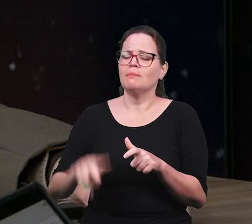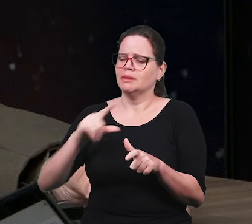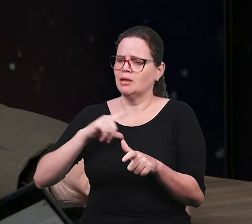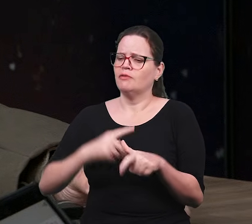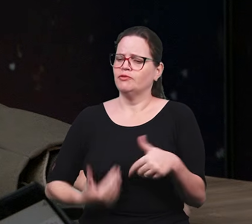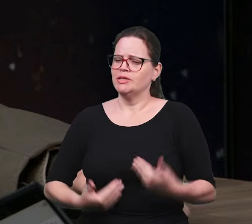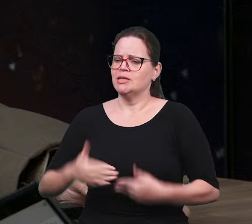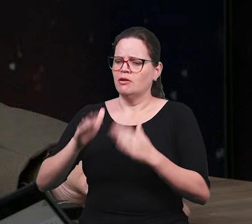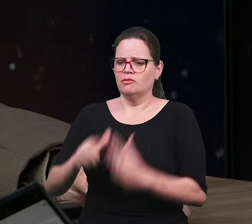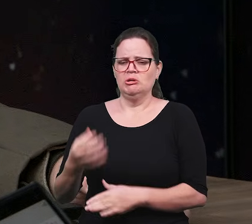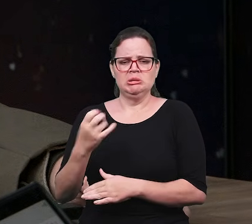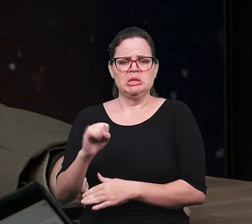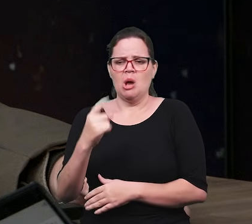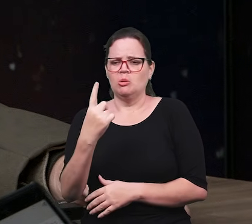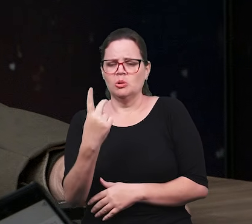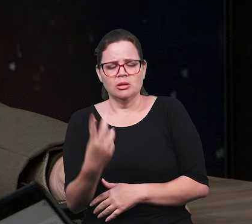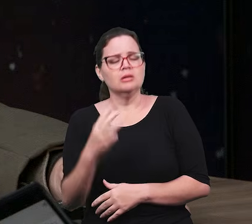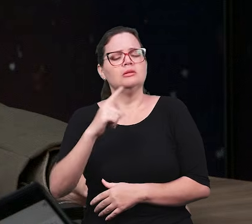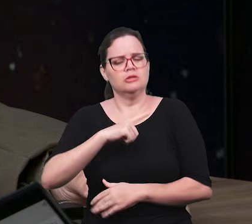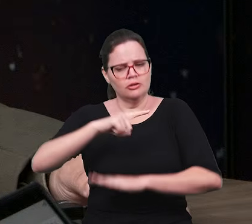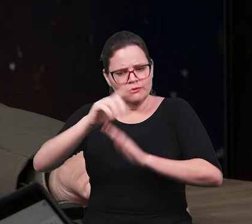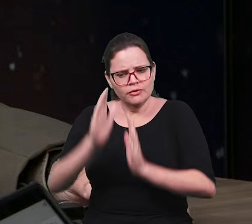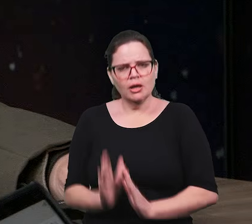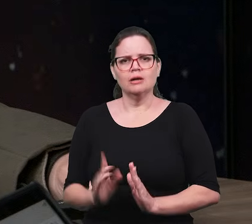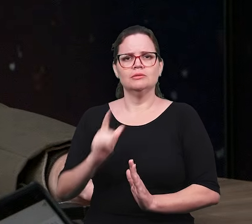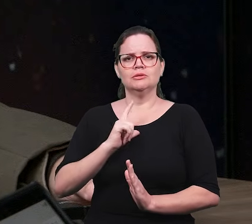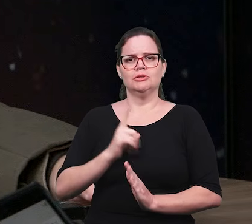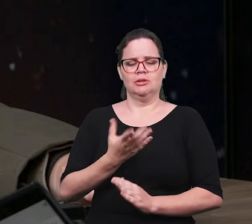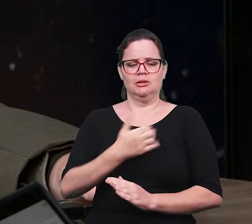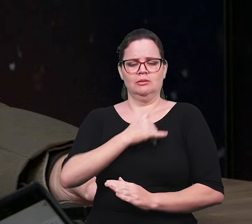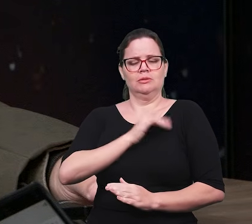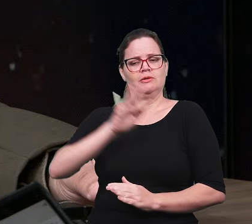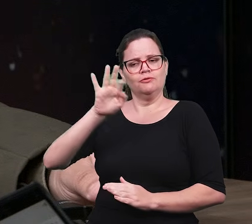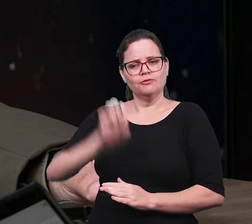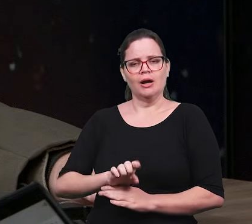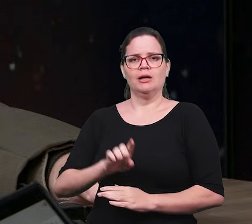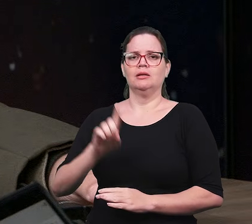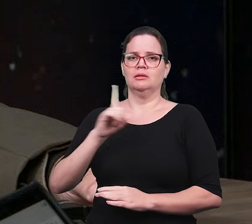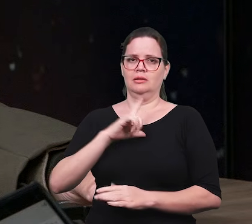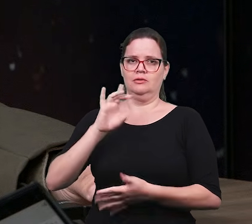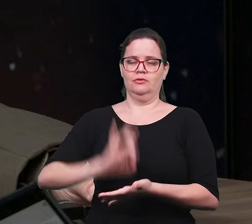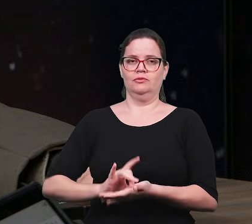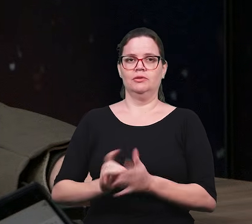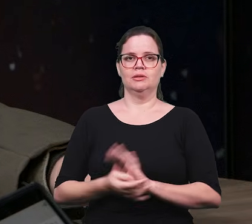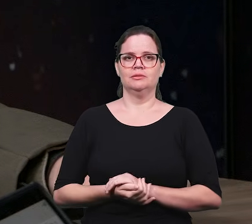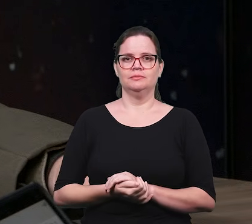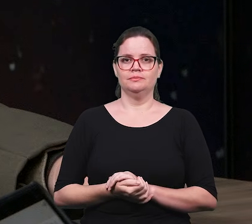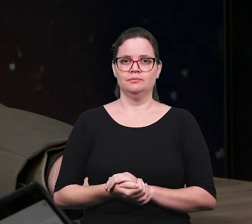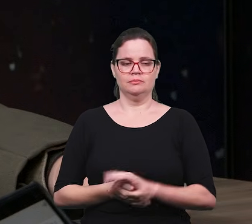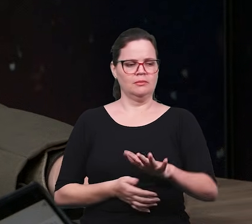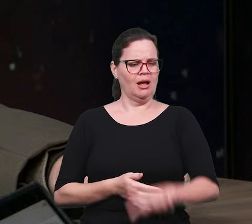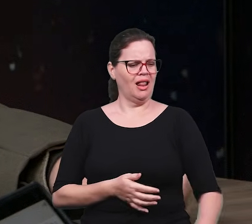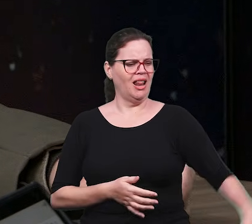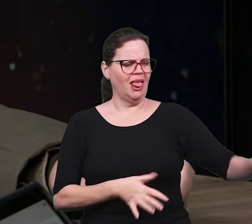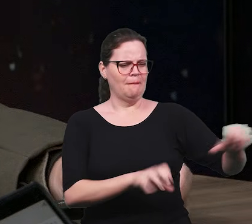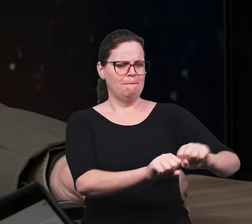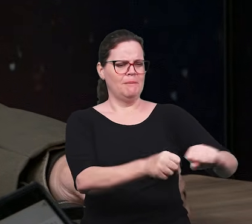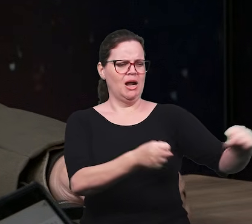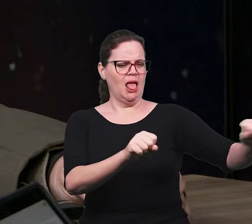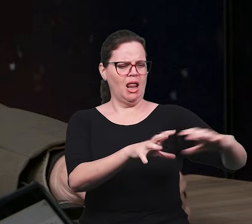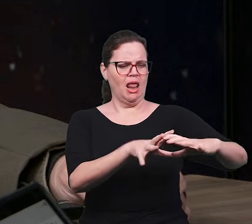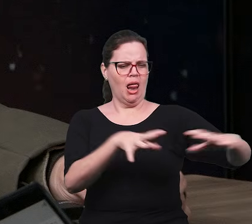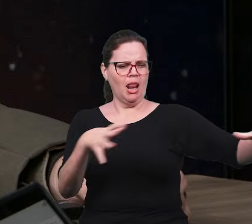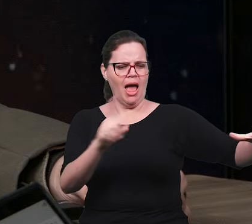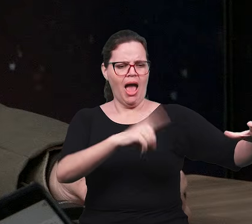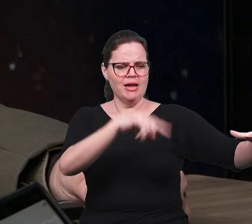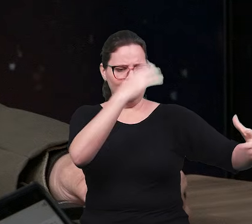sempre houve uma igreja que teve essa fé verdadeira no seu coração. Apesar de, no entorno dessa igreja,